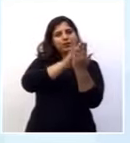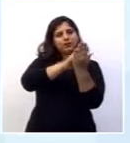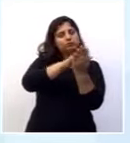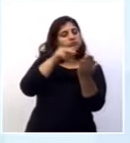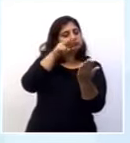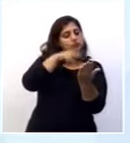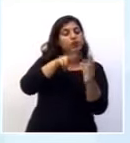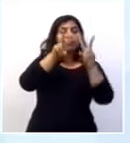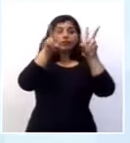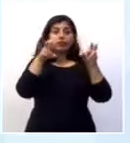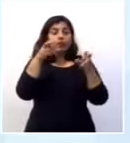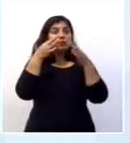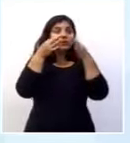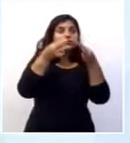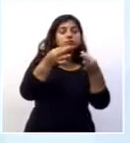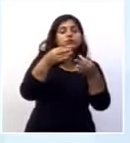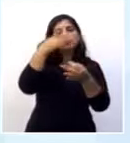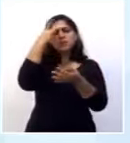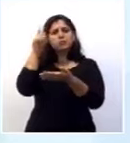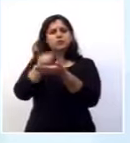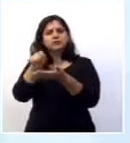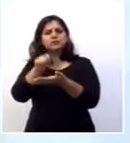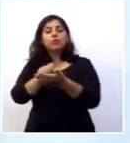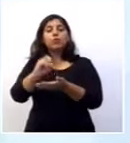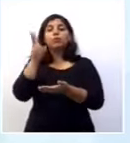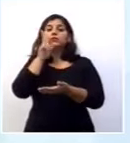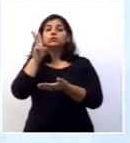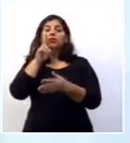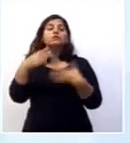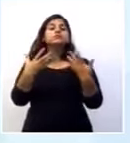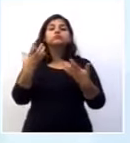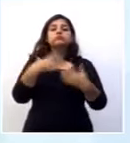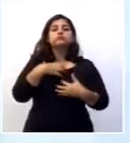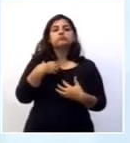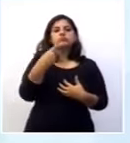pelo título, pelo autor ou pela história. Como que você